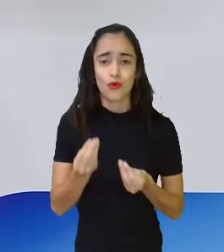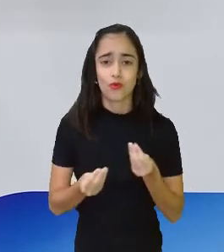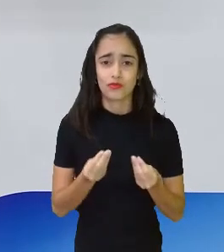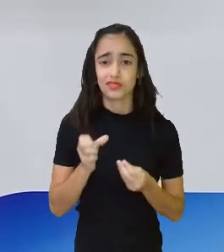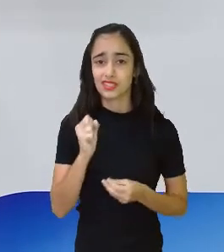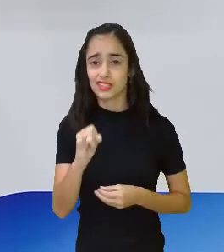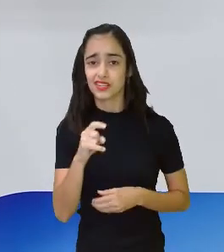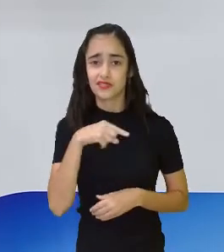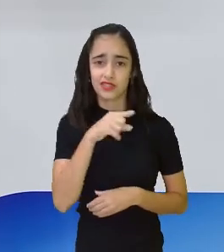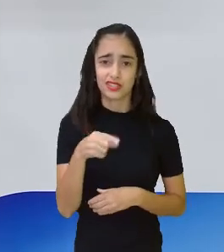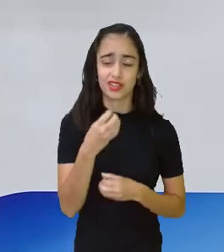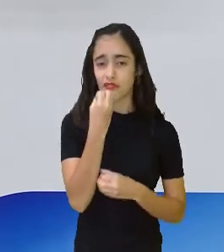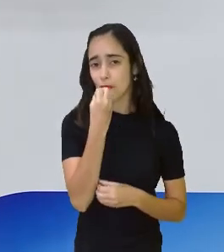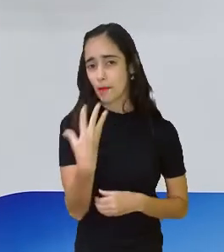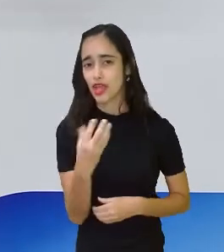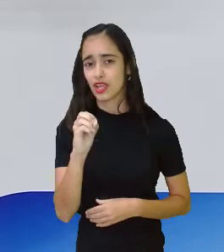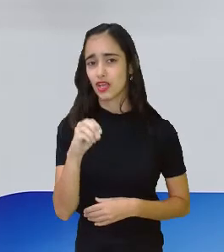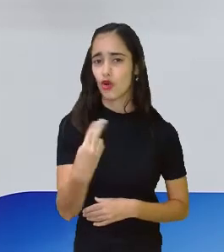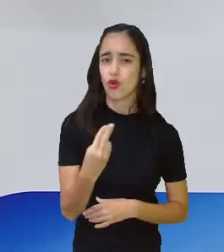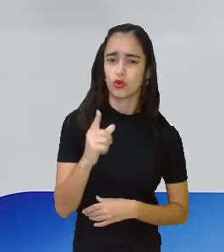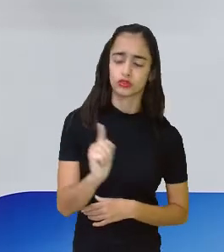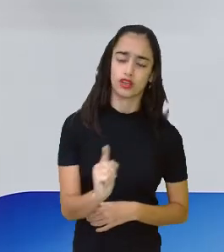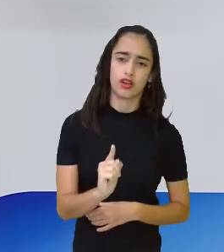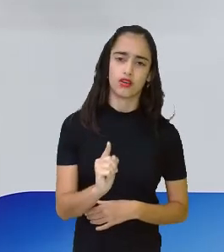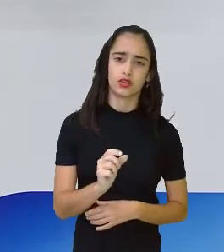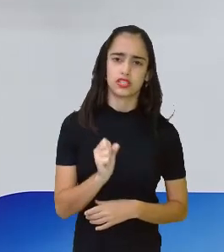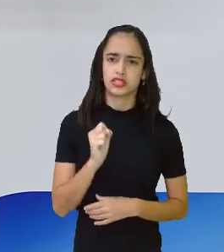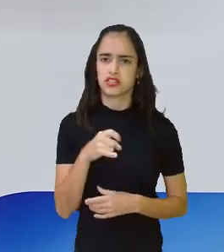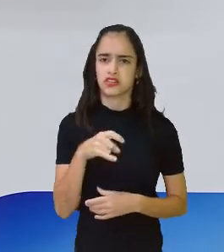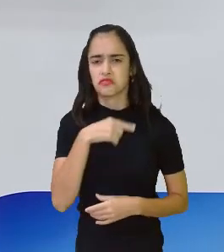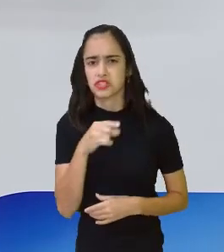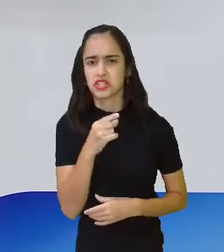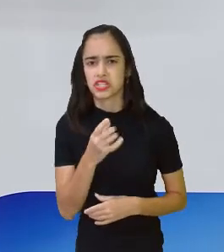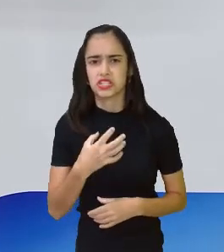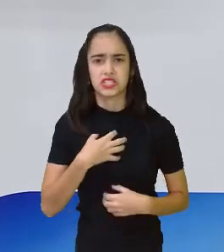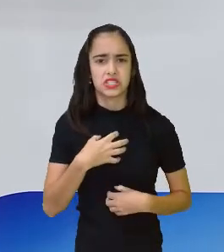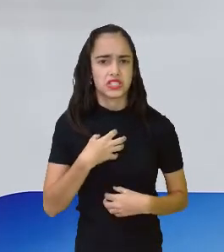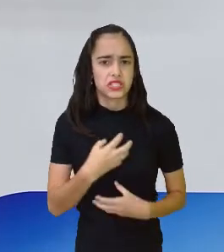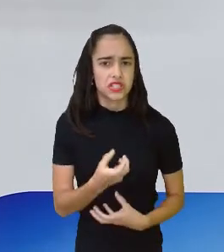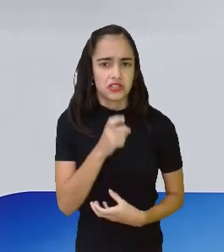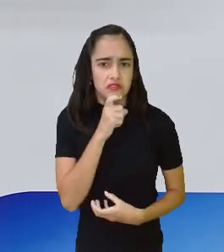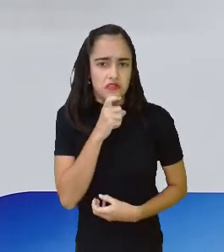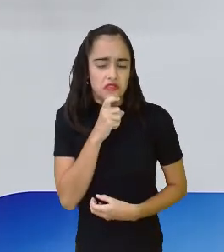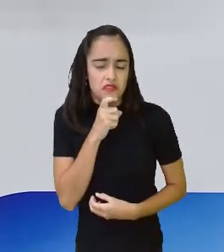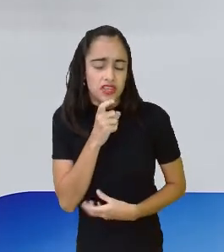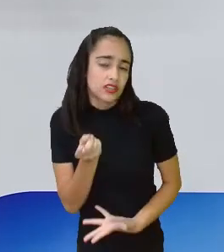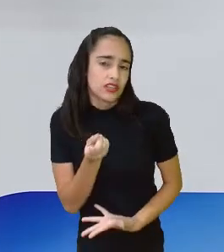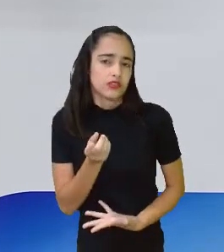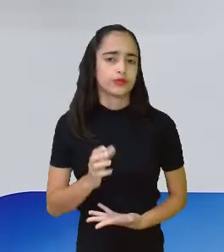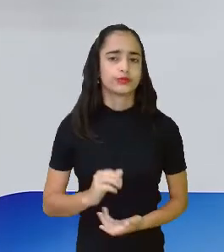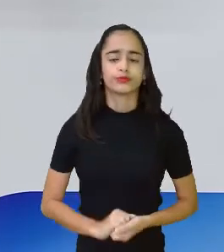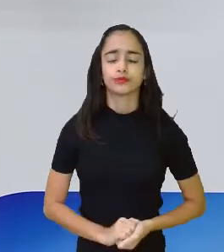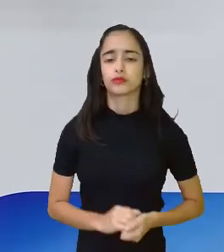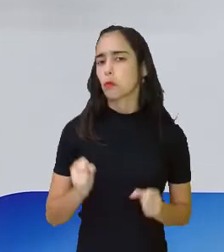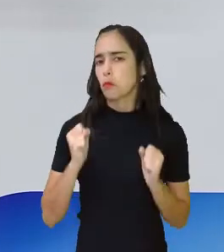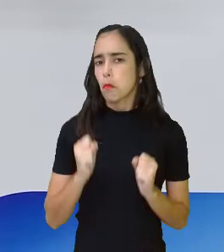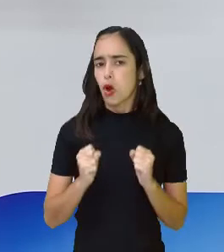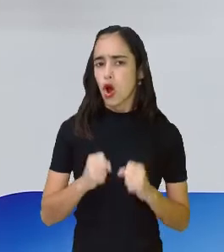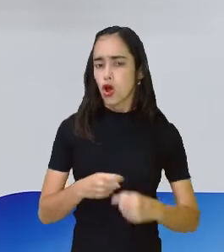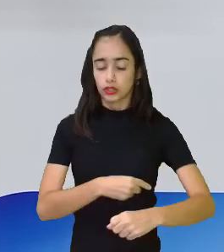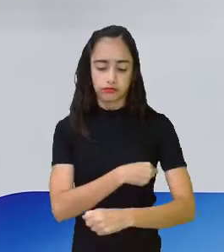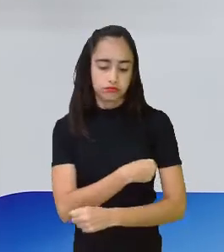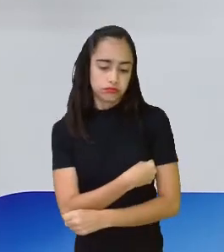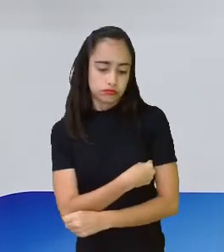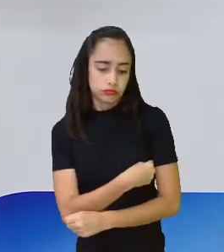você, o porquê você estava com tanto frio, de repente você estava com um pouco de febre. Normalmente a temperatura,